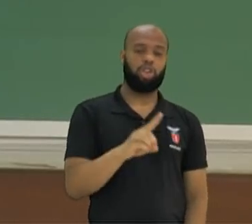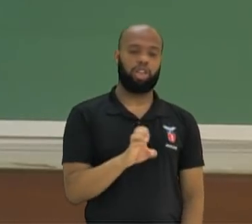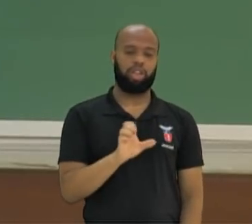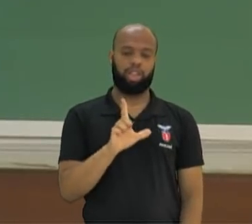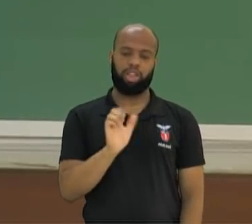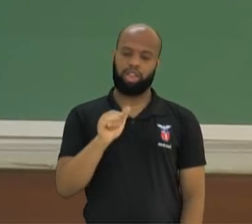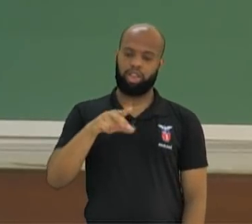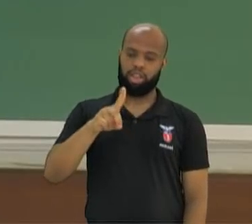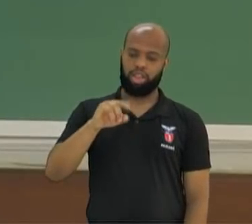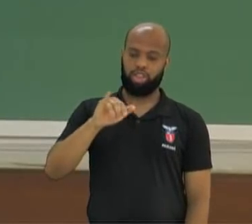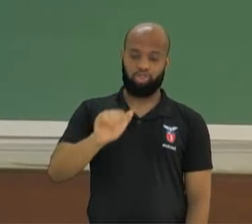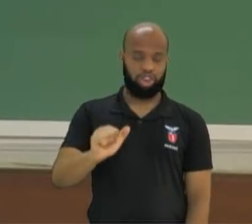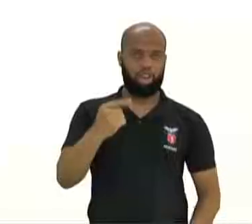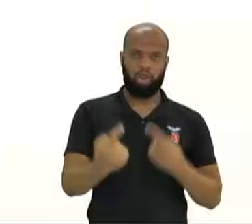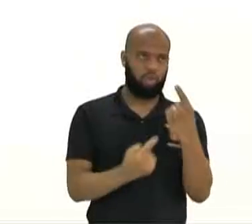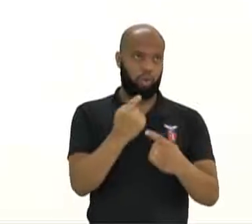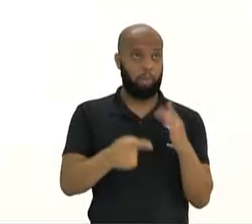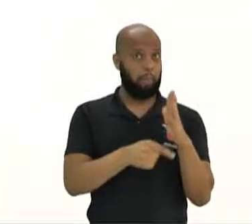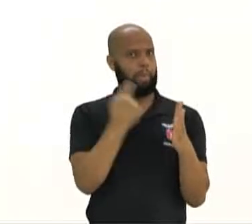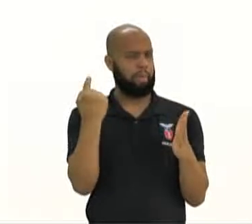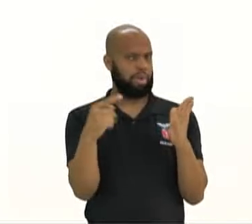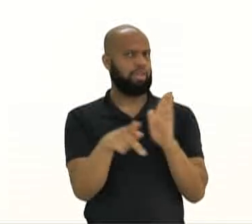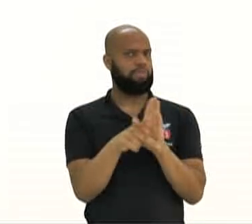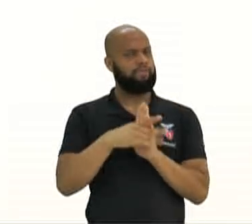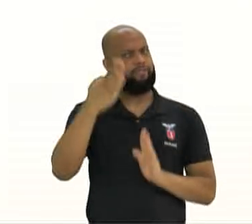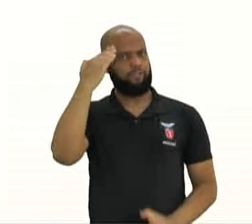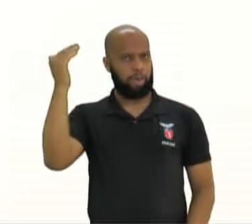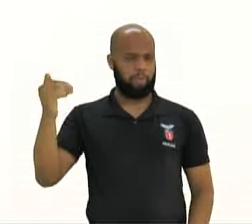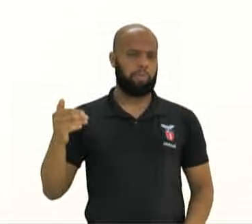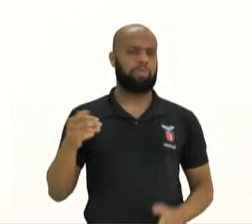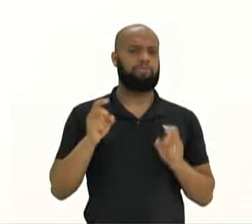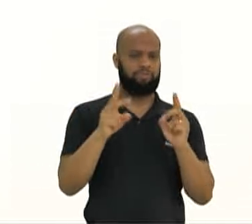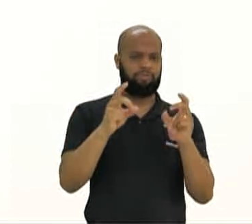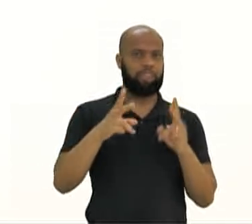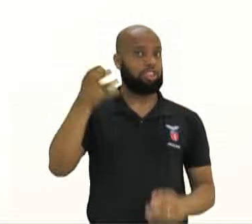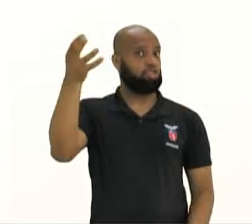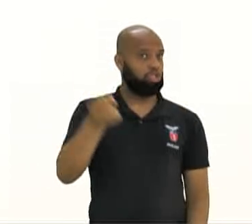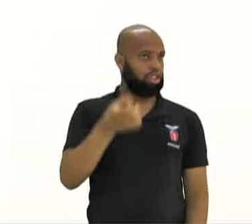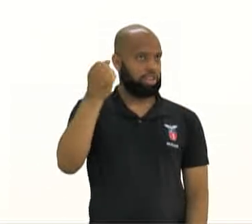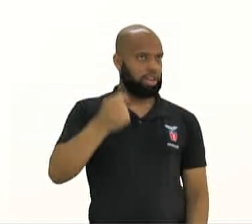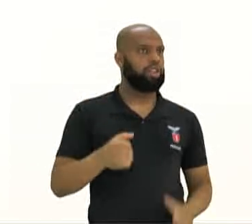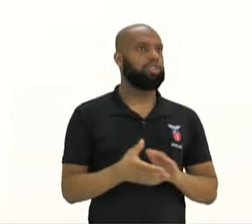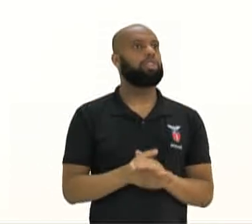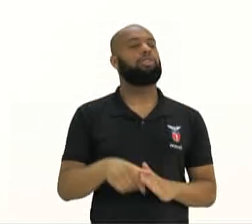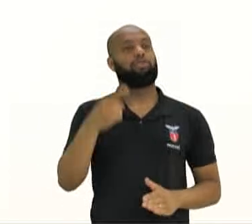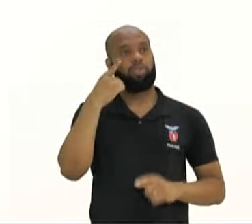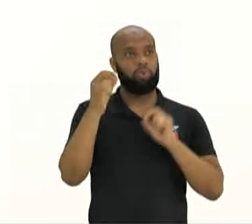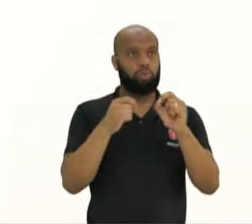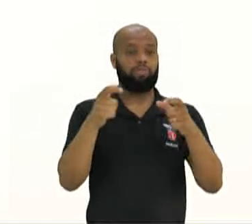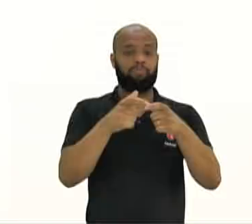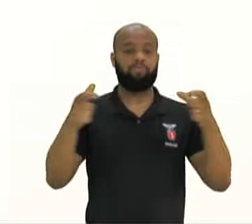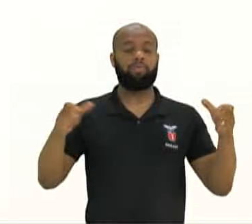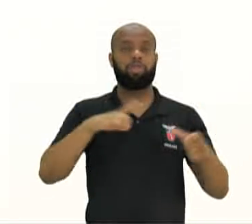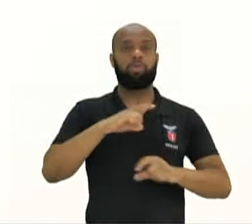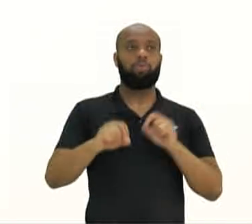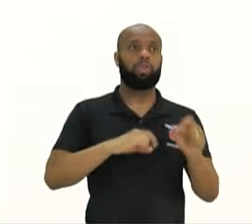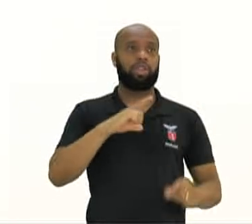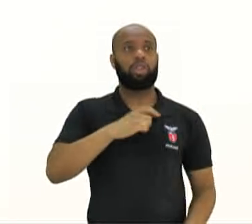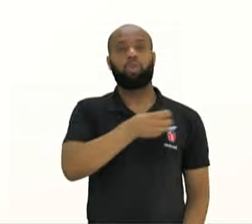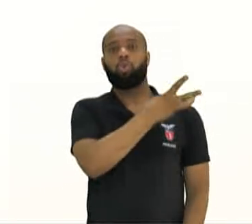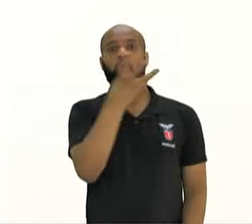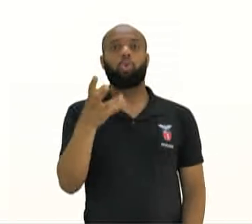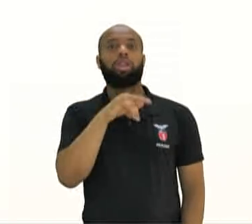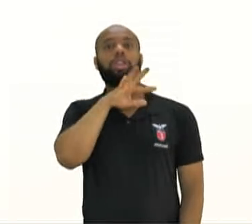do ranking em exportação de produtos lácteos. A gente viu que o volume de produção é a quantidade de